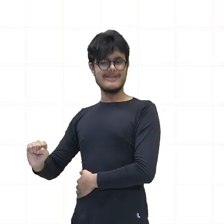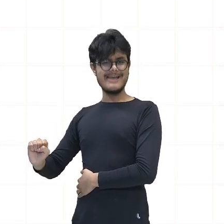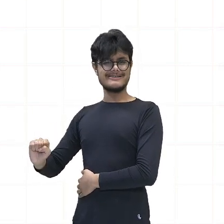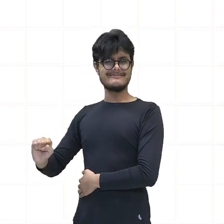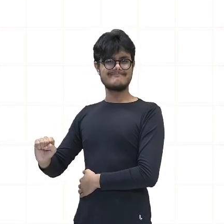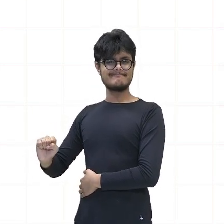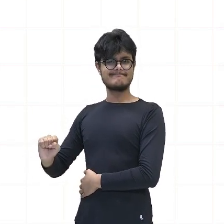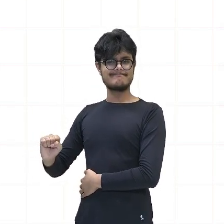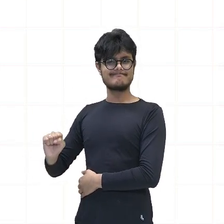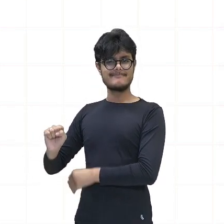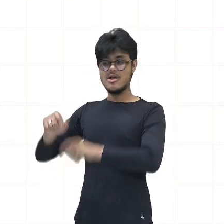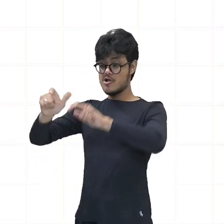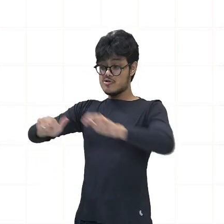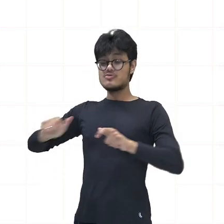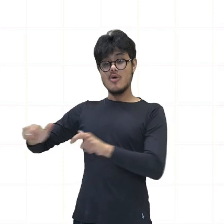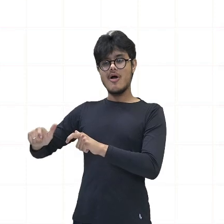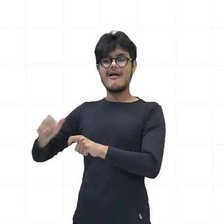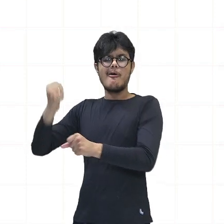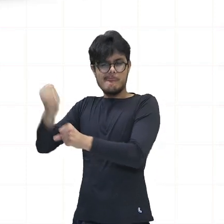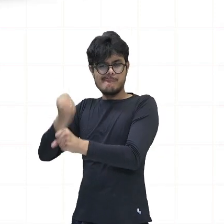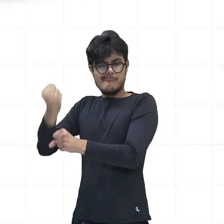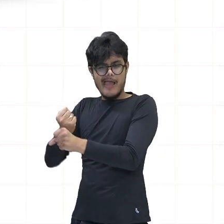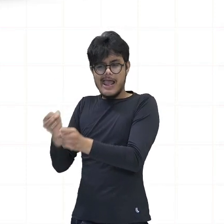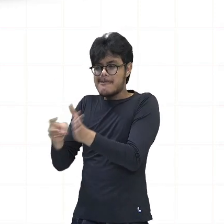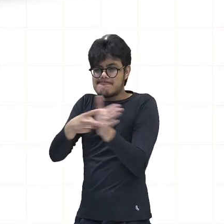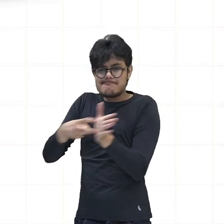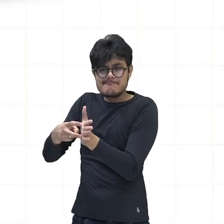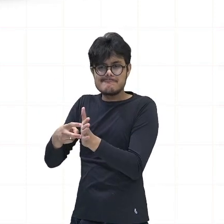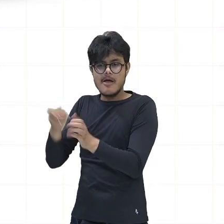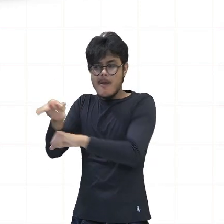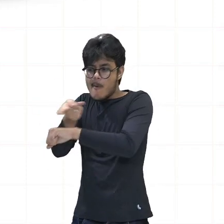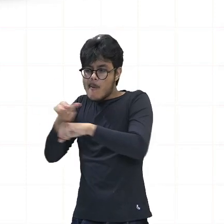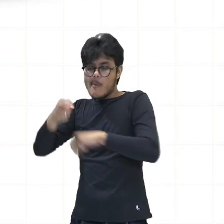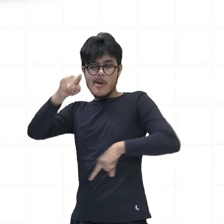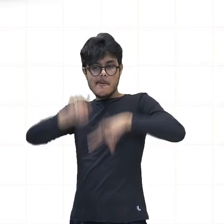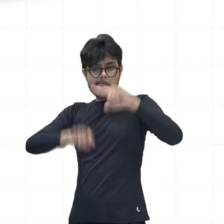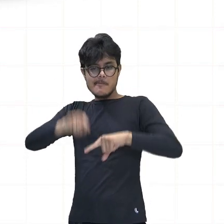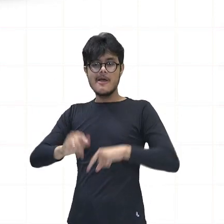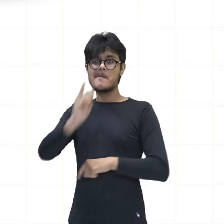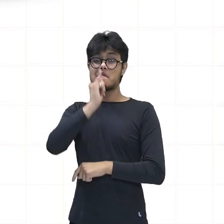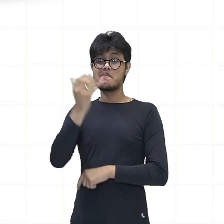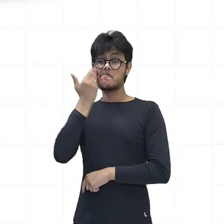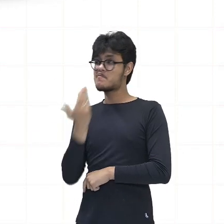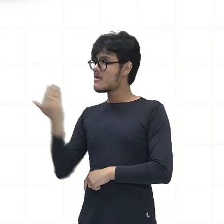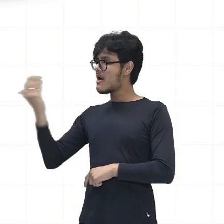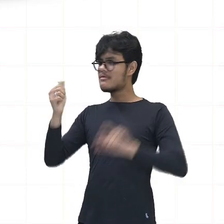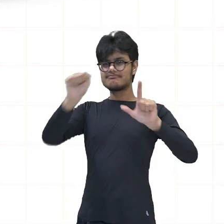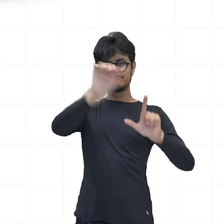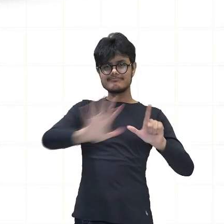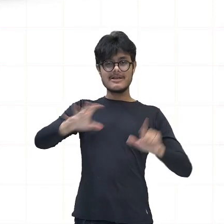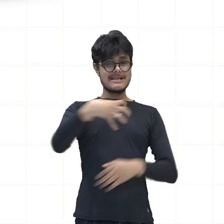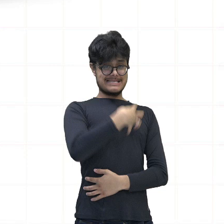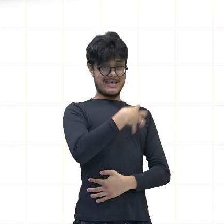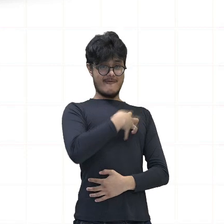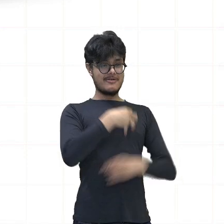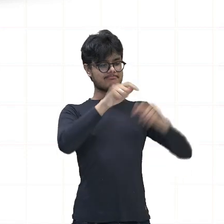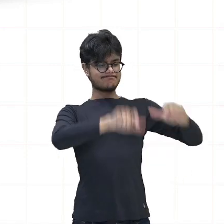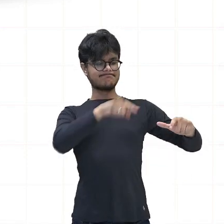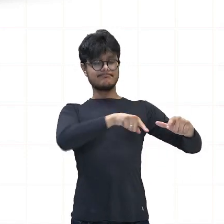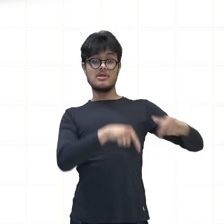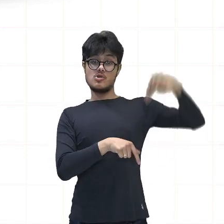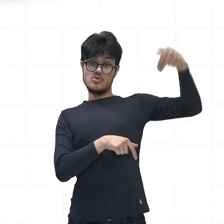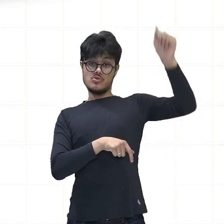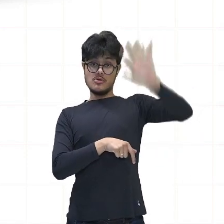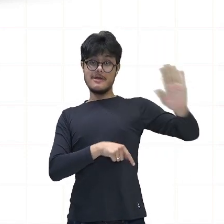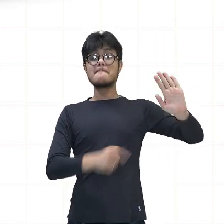de mineração. Então, a gente dá uma olhada aí nestas imagens, aqui um retrato de Salvador, que foi a